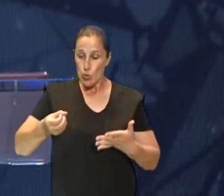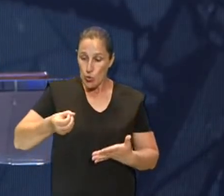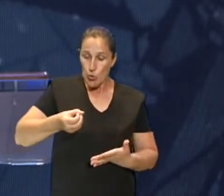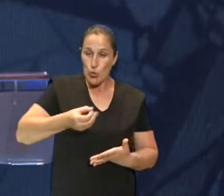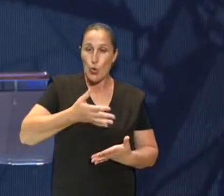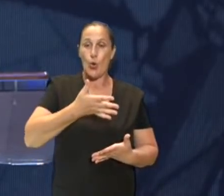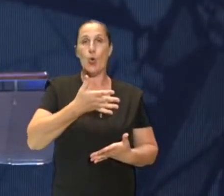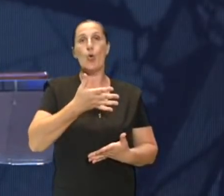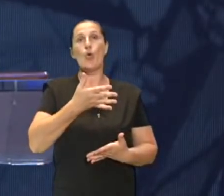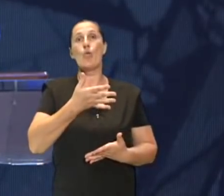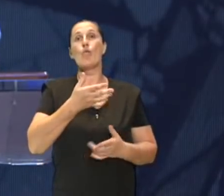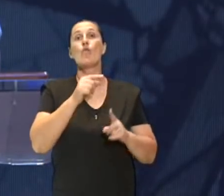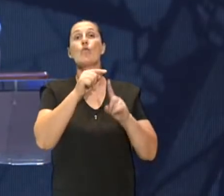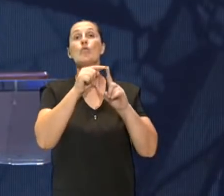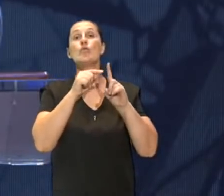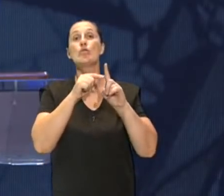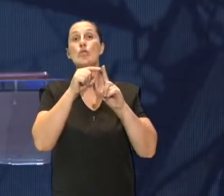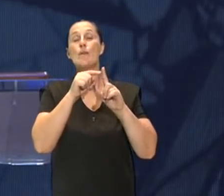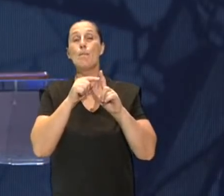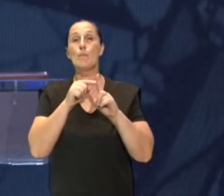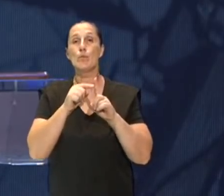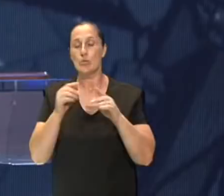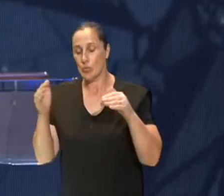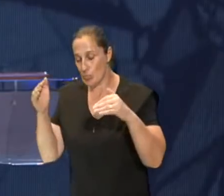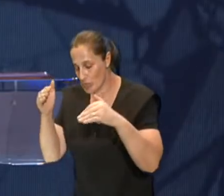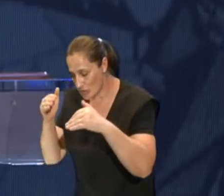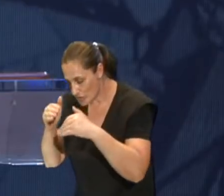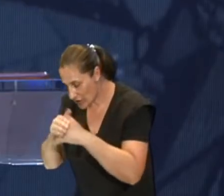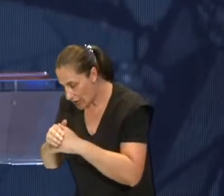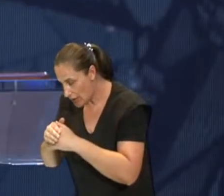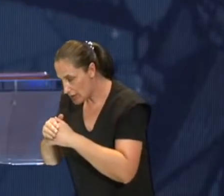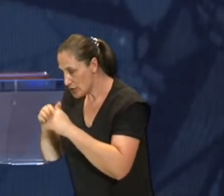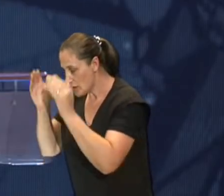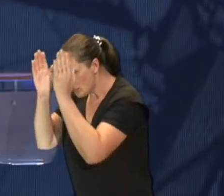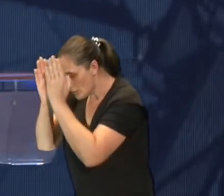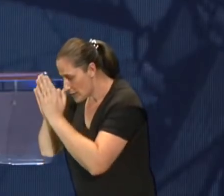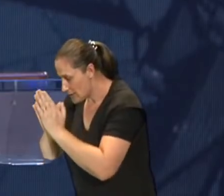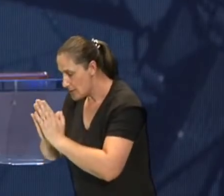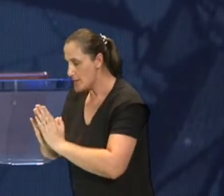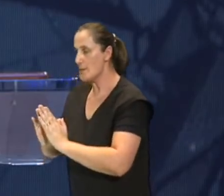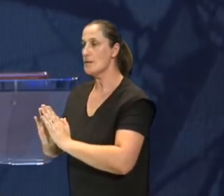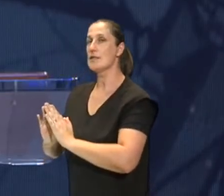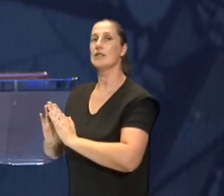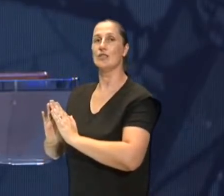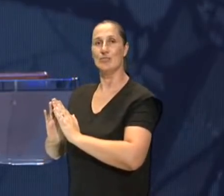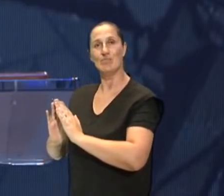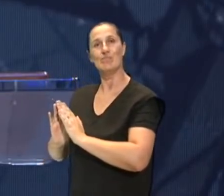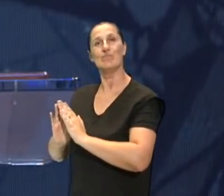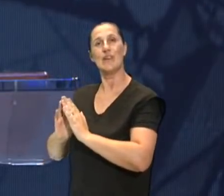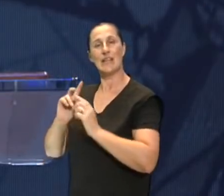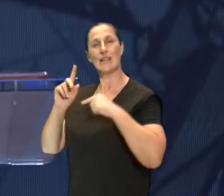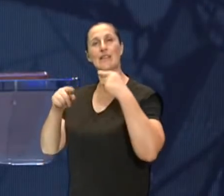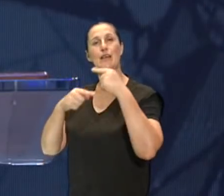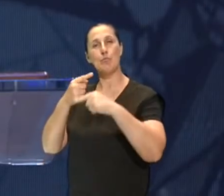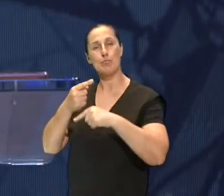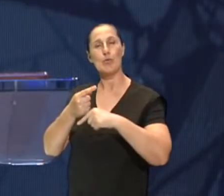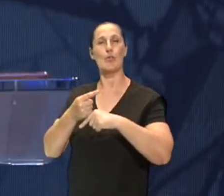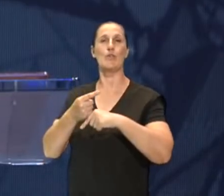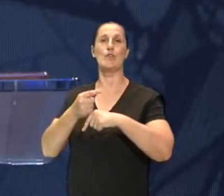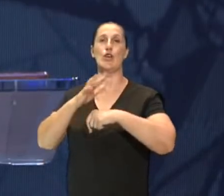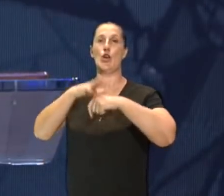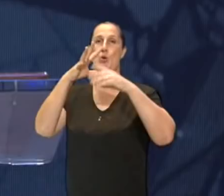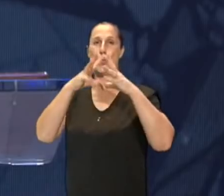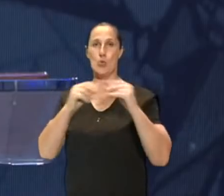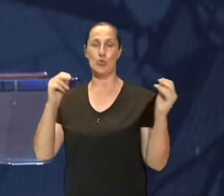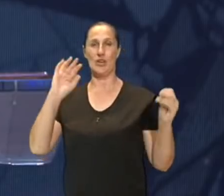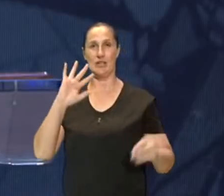de humildade e devoção foram construídos depois dessa enfermidade no coração de Ezequias. E então